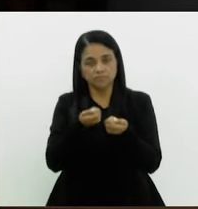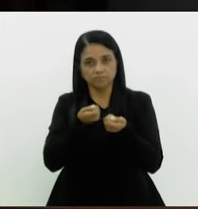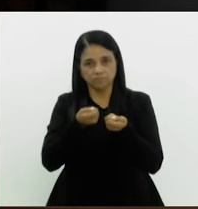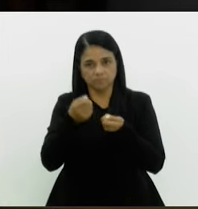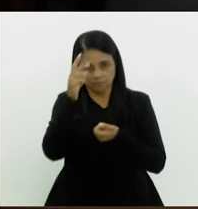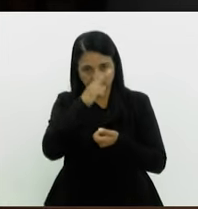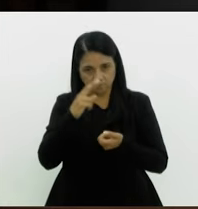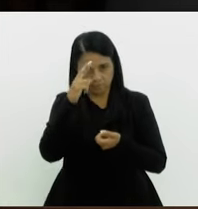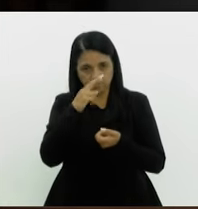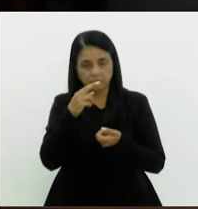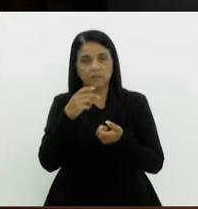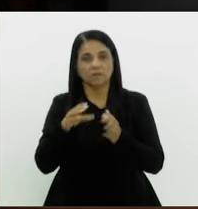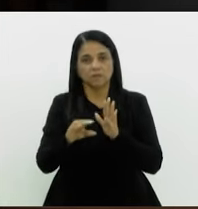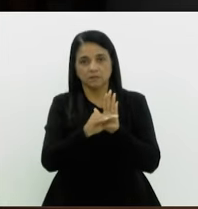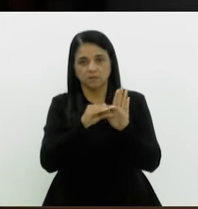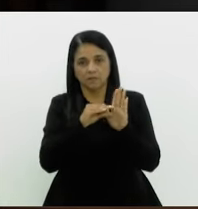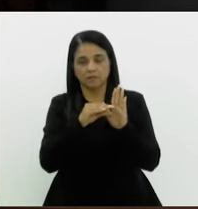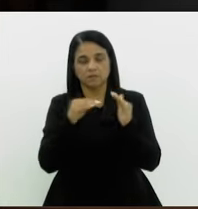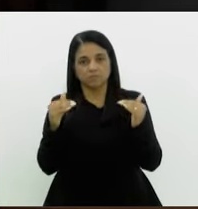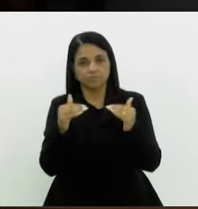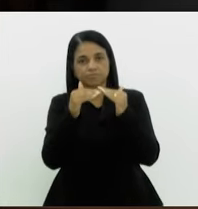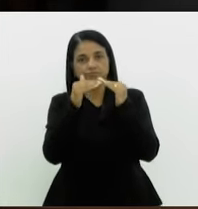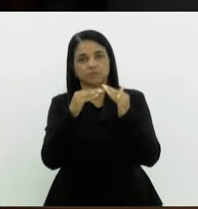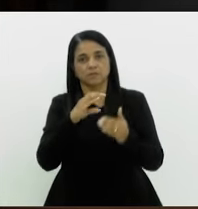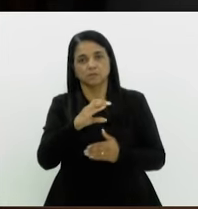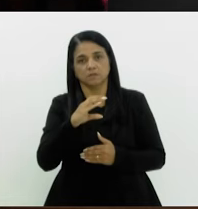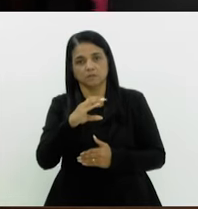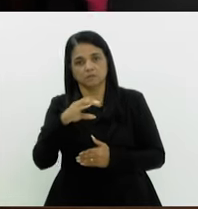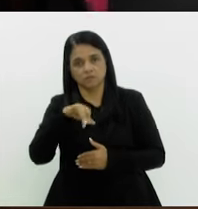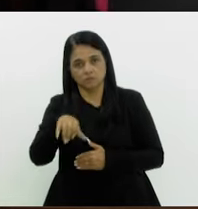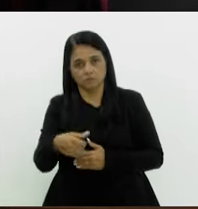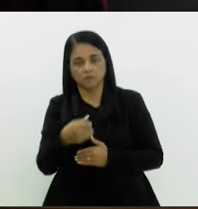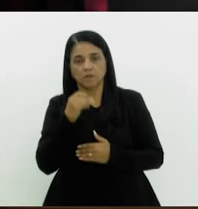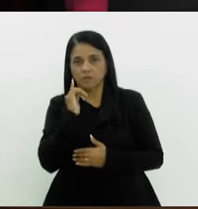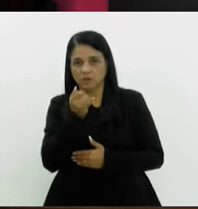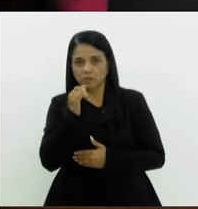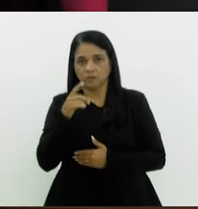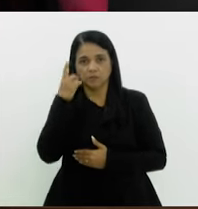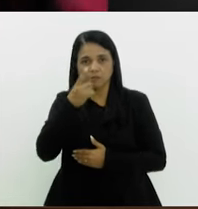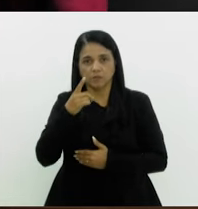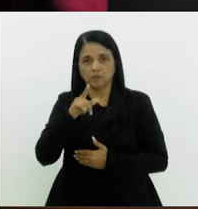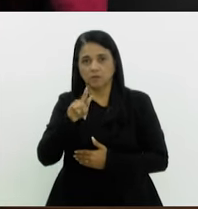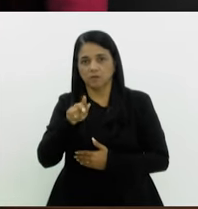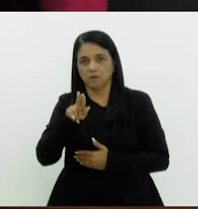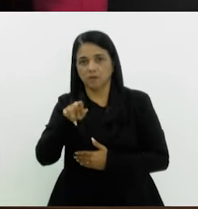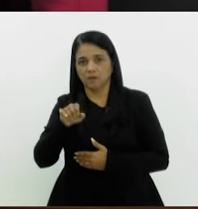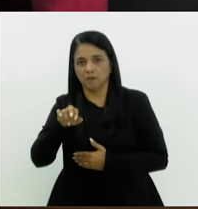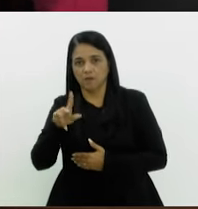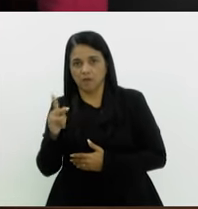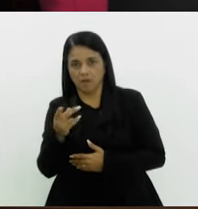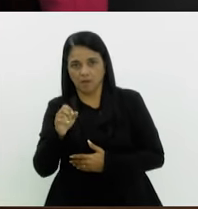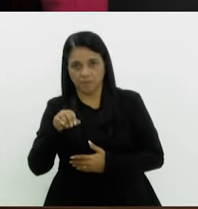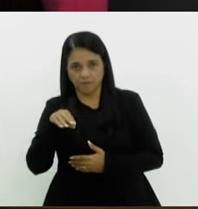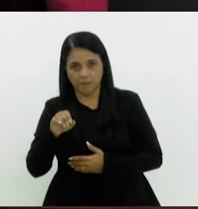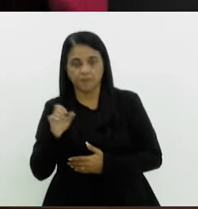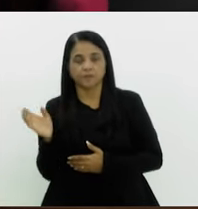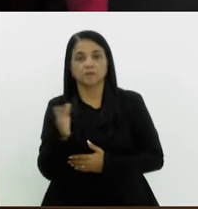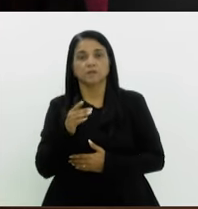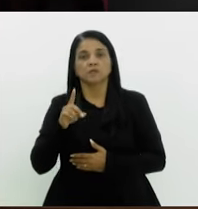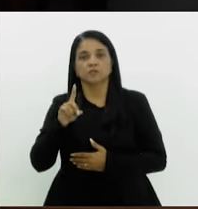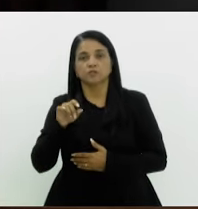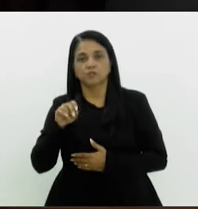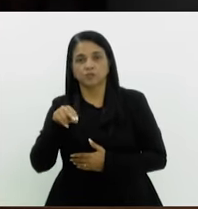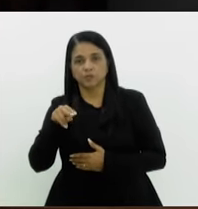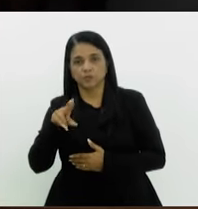Controle favorável com as emendas da CCJ. Relatores, deputados Guilherme De Laroli, Dionísio Lins